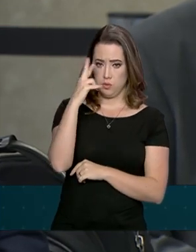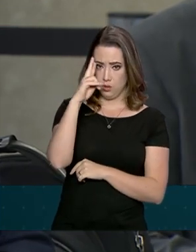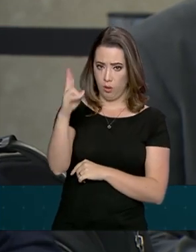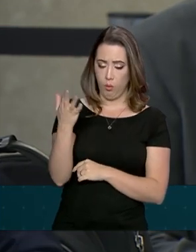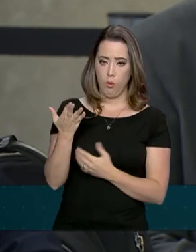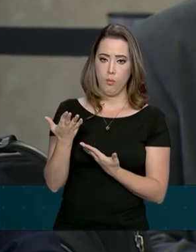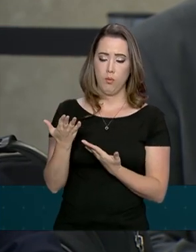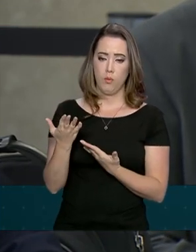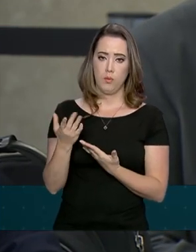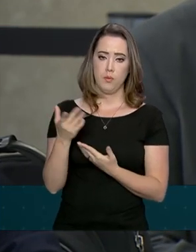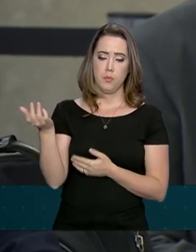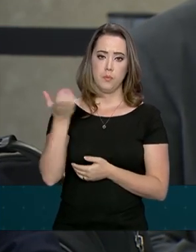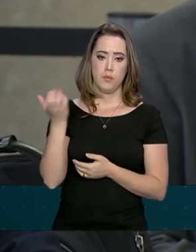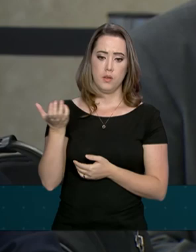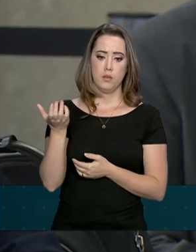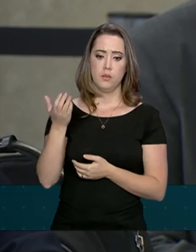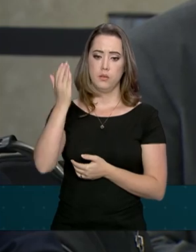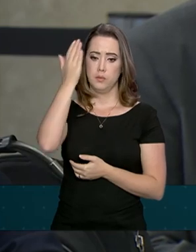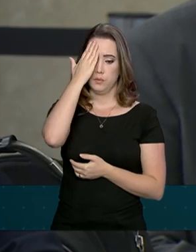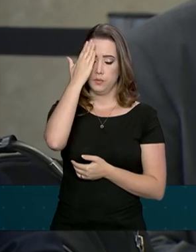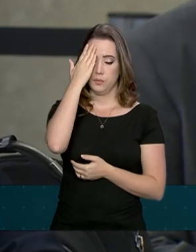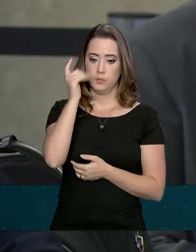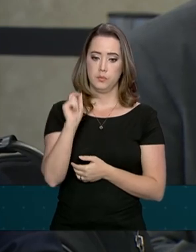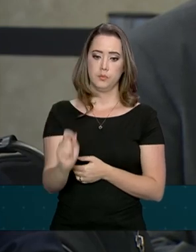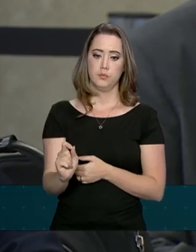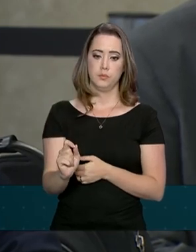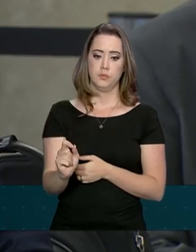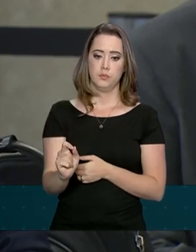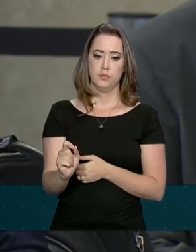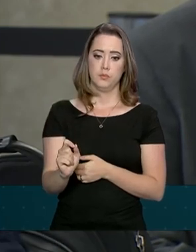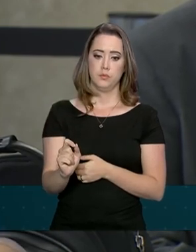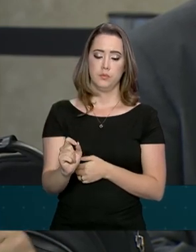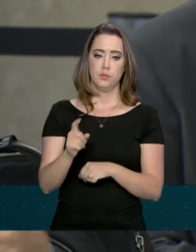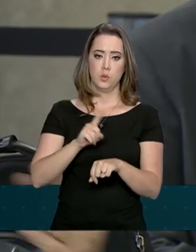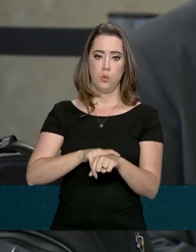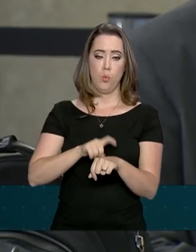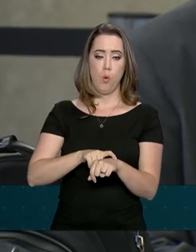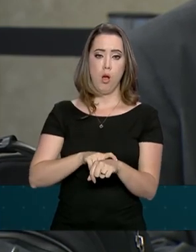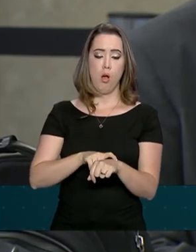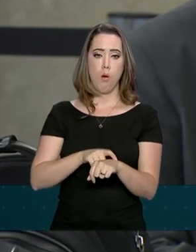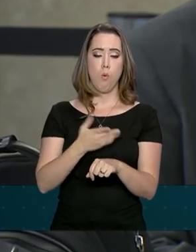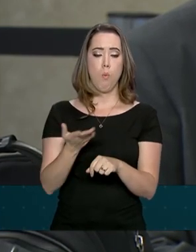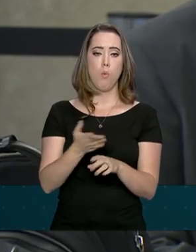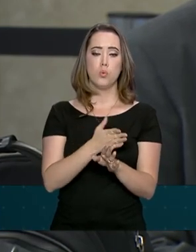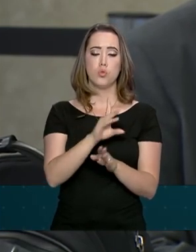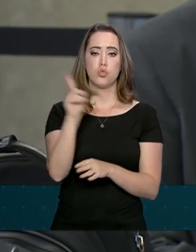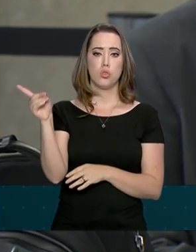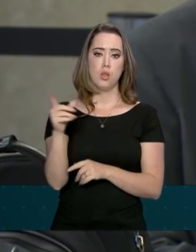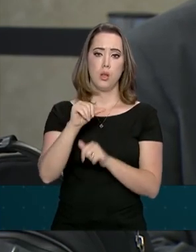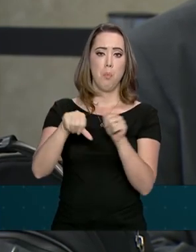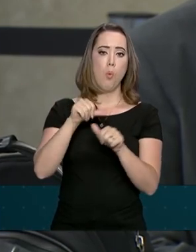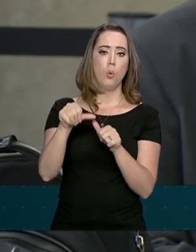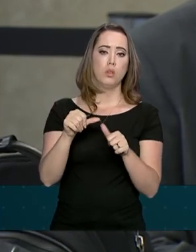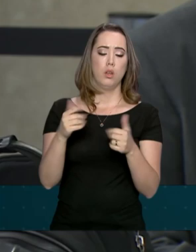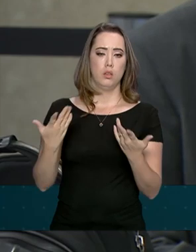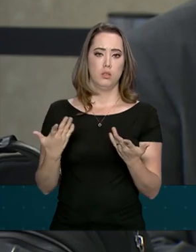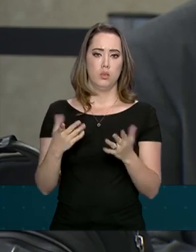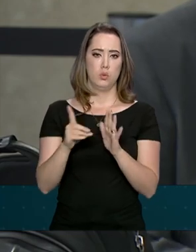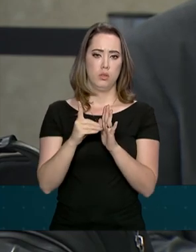voz queria saber é quando sai o decreto com essas mudanças né